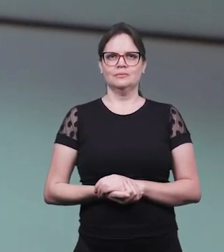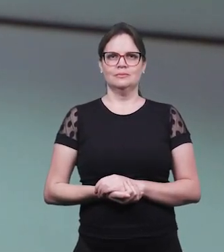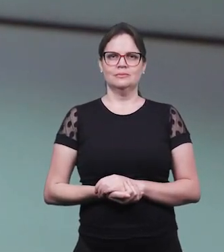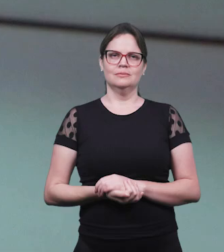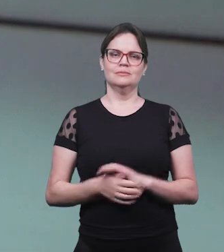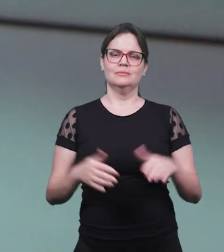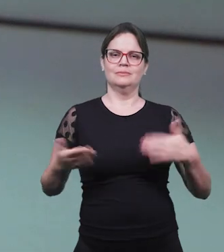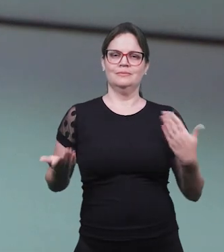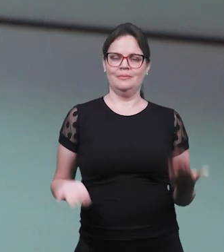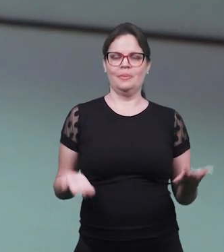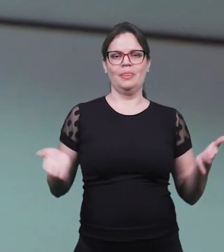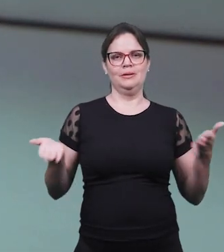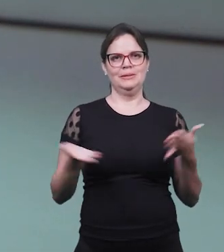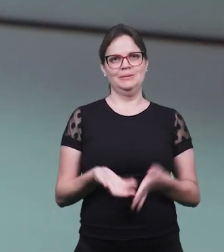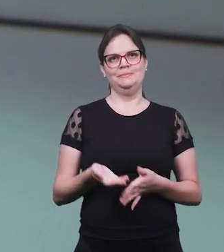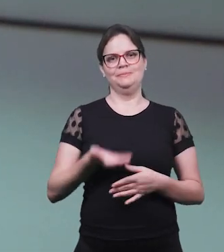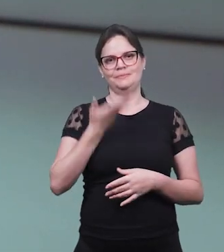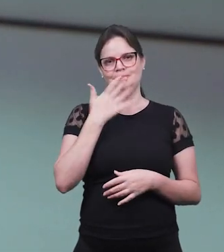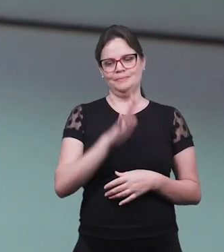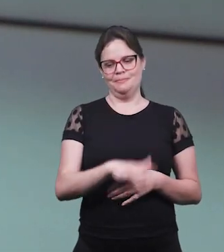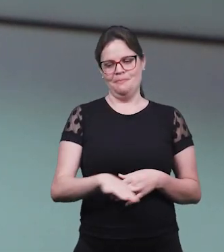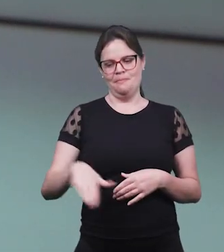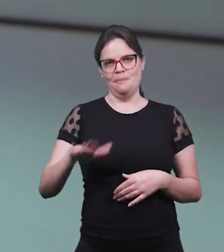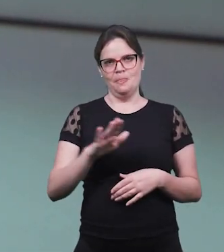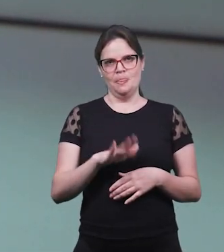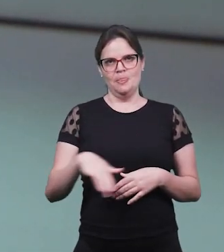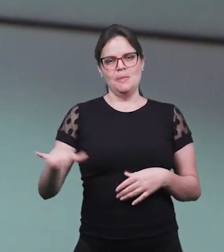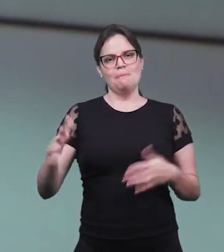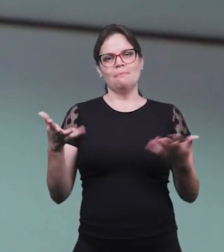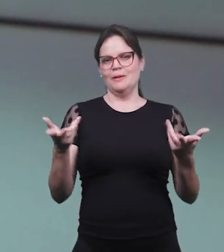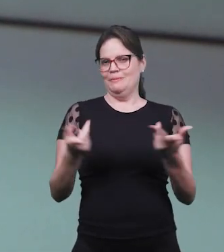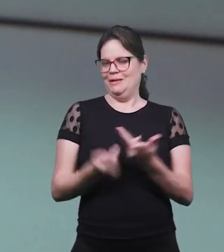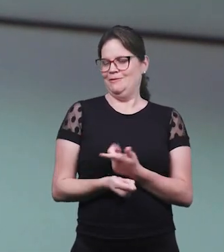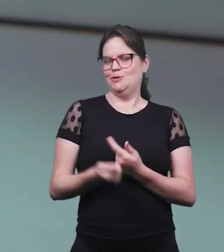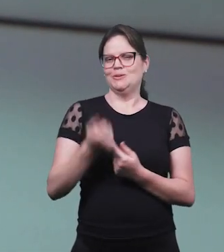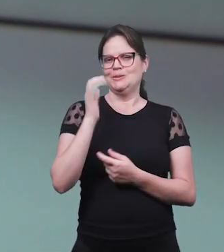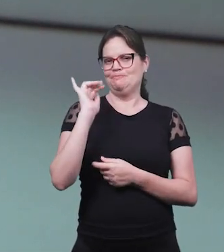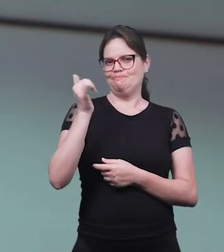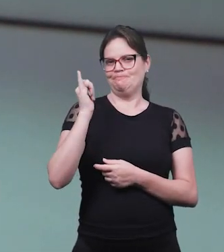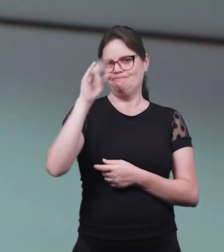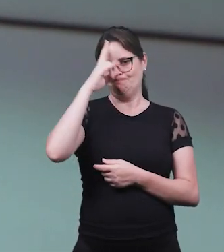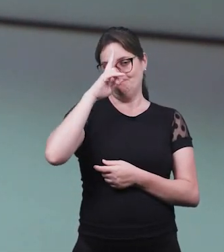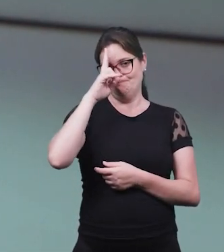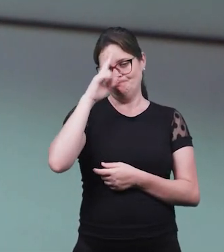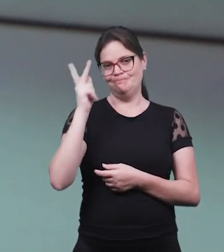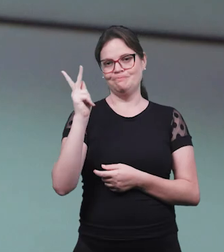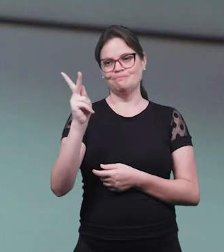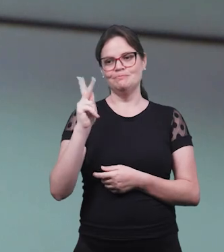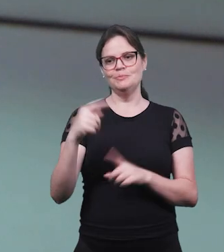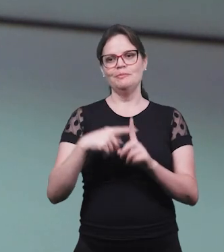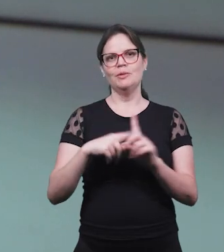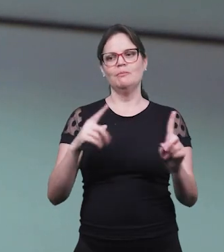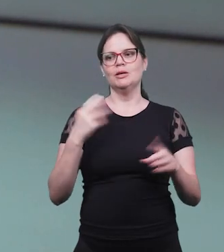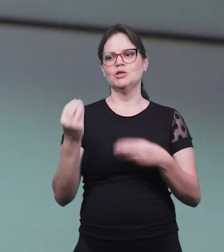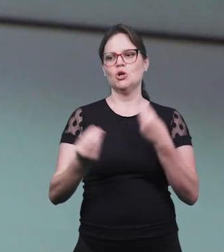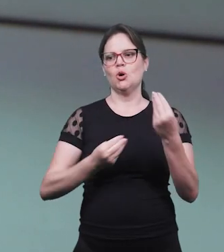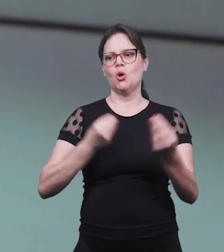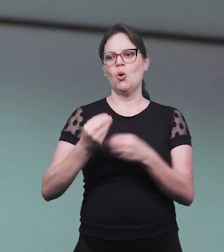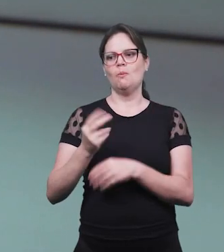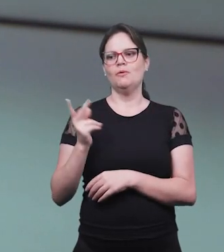da infância, né, esse primeiro encontro tão maravilhoso, como vocês se